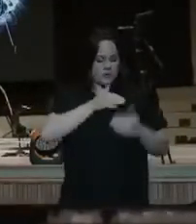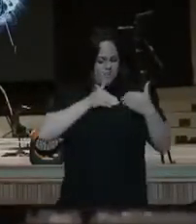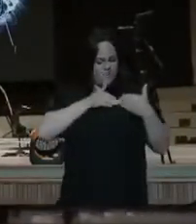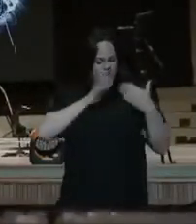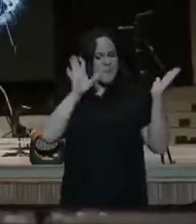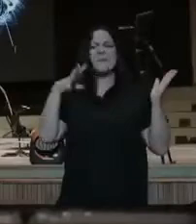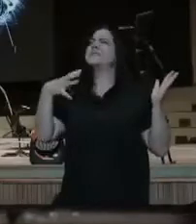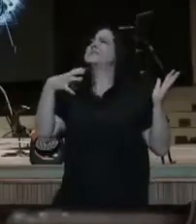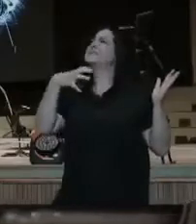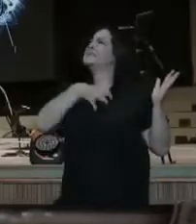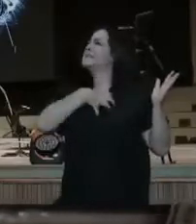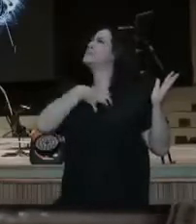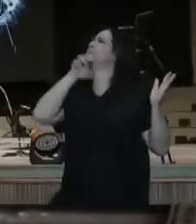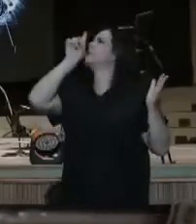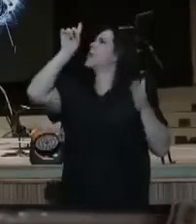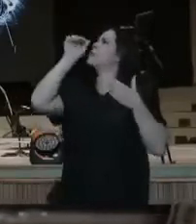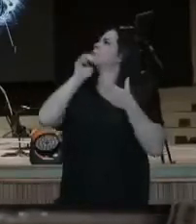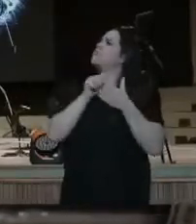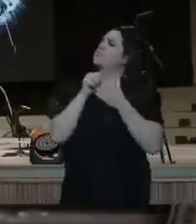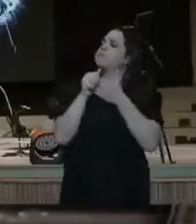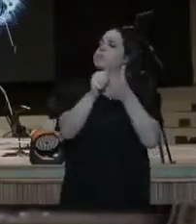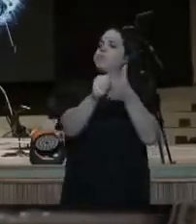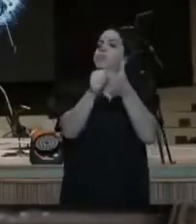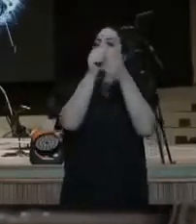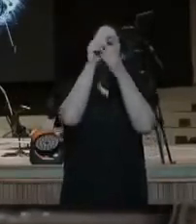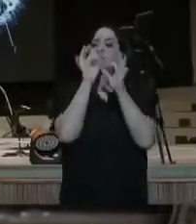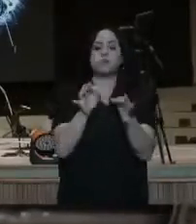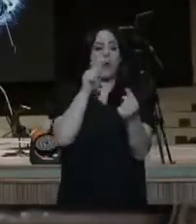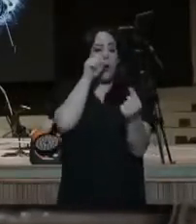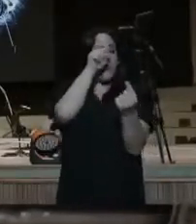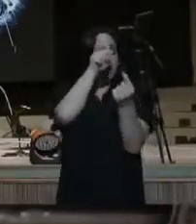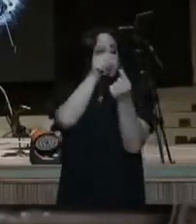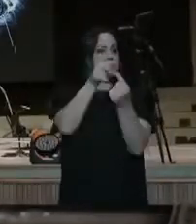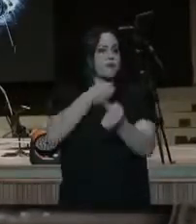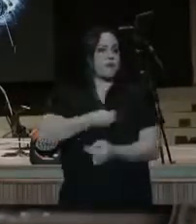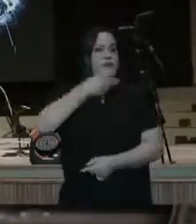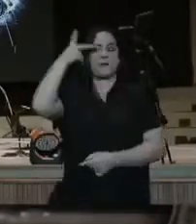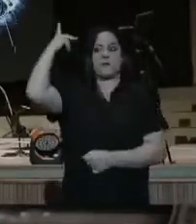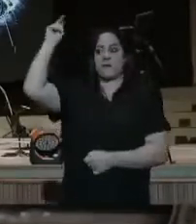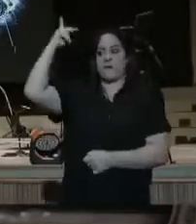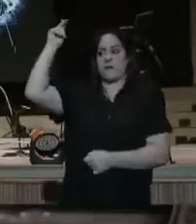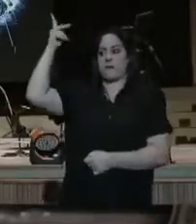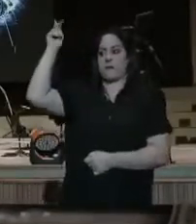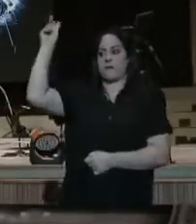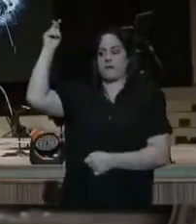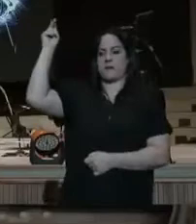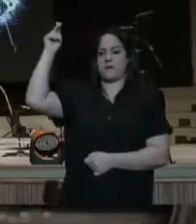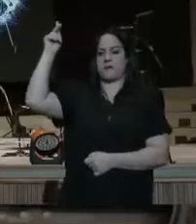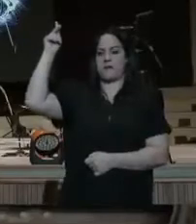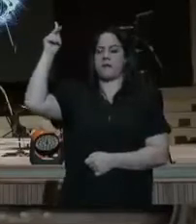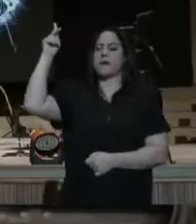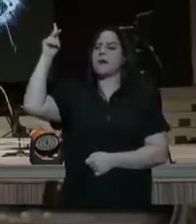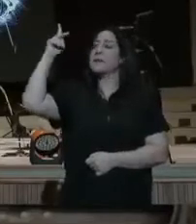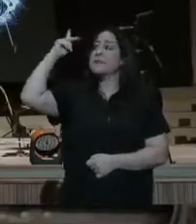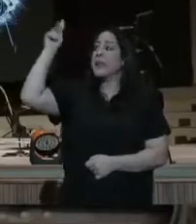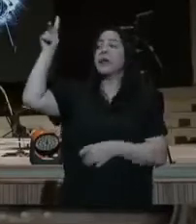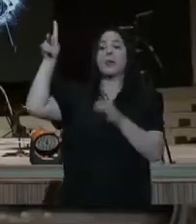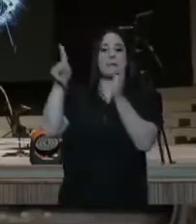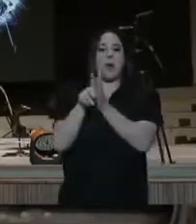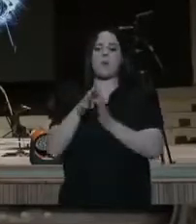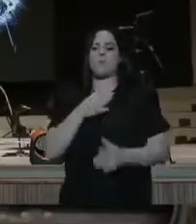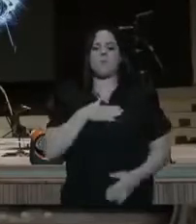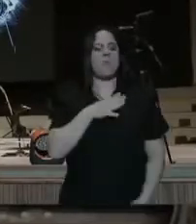e para receber visão da parte dele não qualquer visão nós devemos receber da parte do senhor